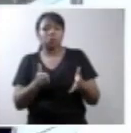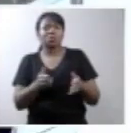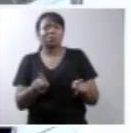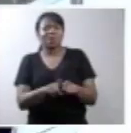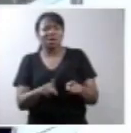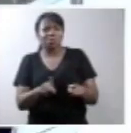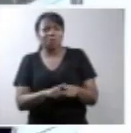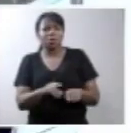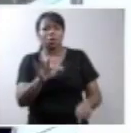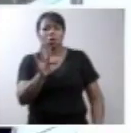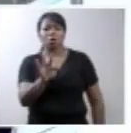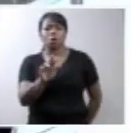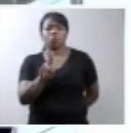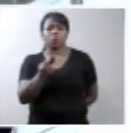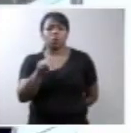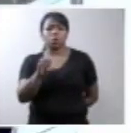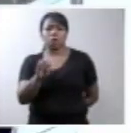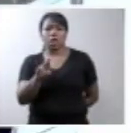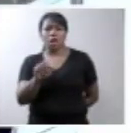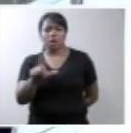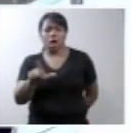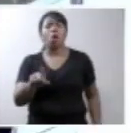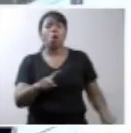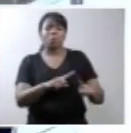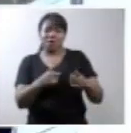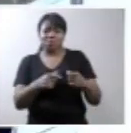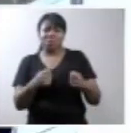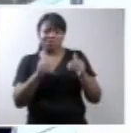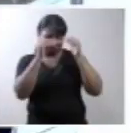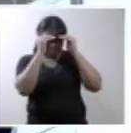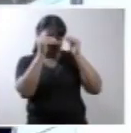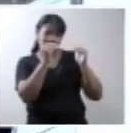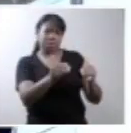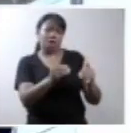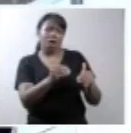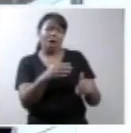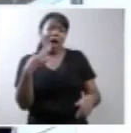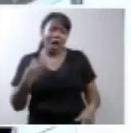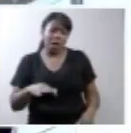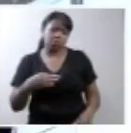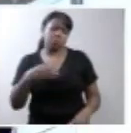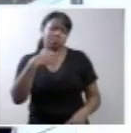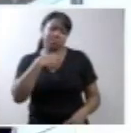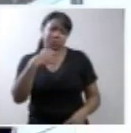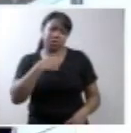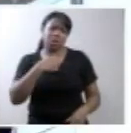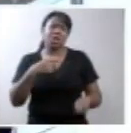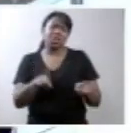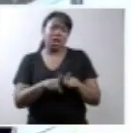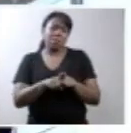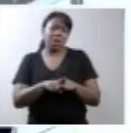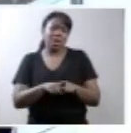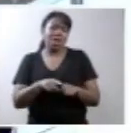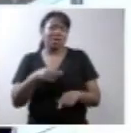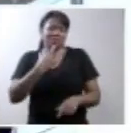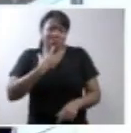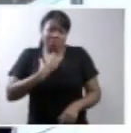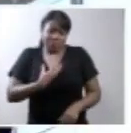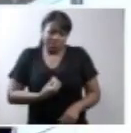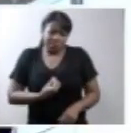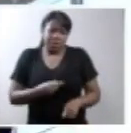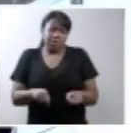fazer um funeral demorado são afirmações desrespeitosas e falsas e falsas que geram